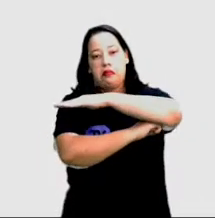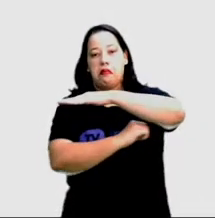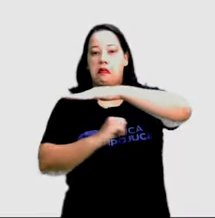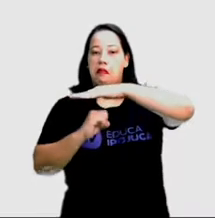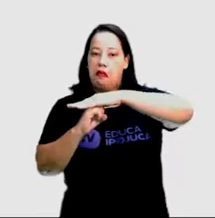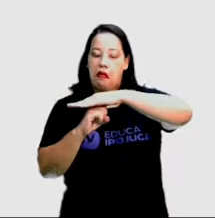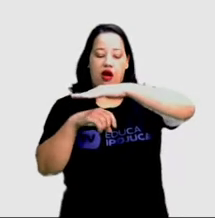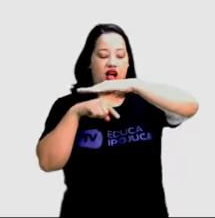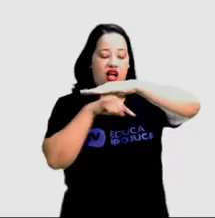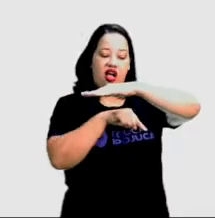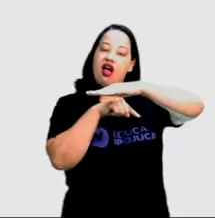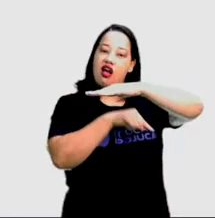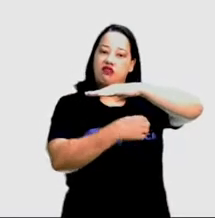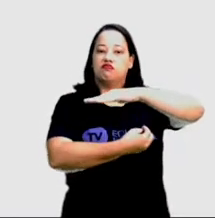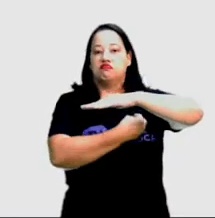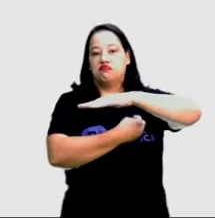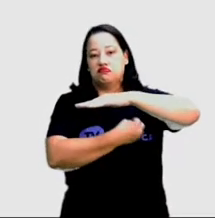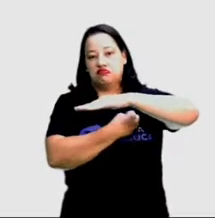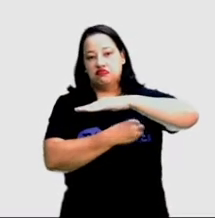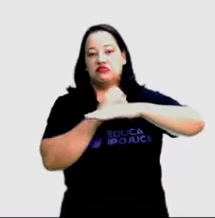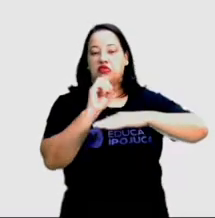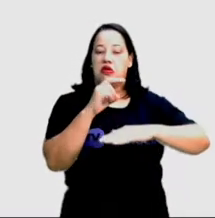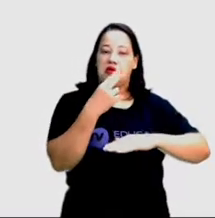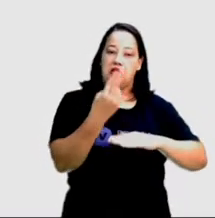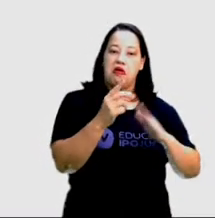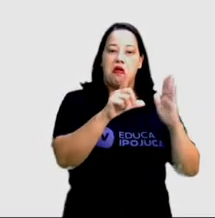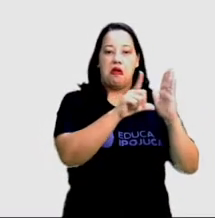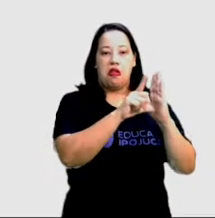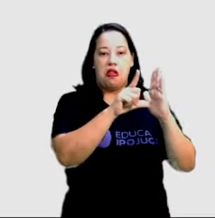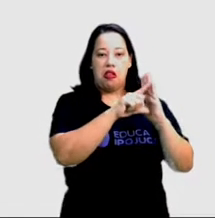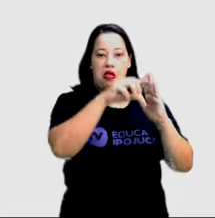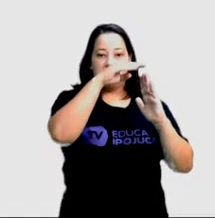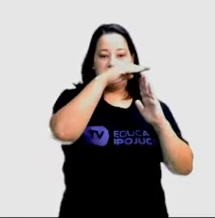de lojas ou até mesmo de prédios.